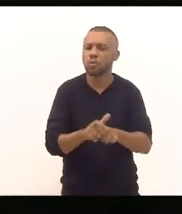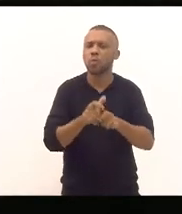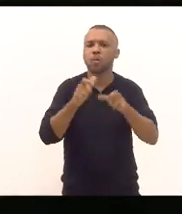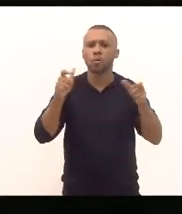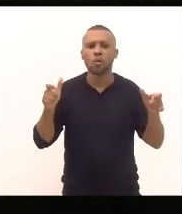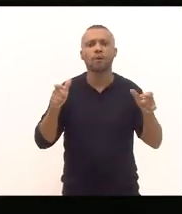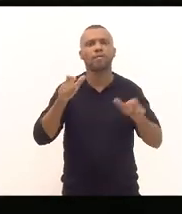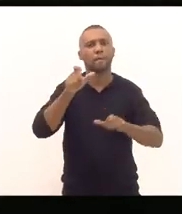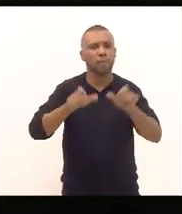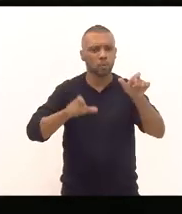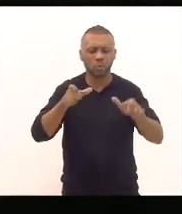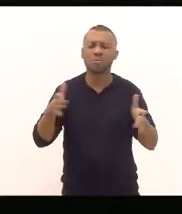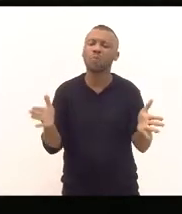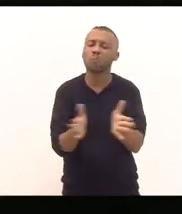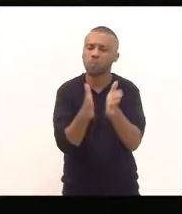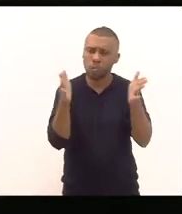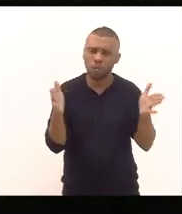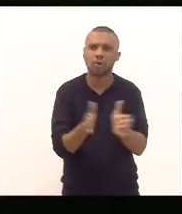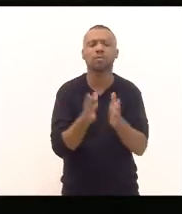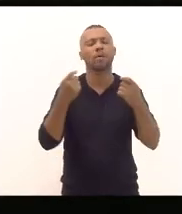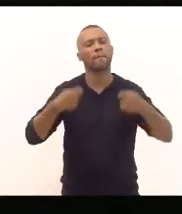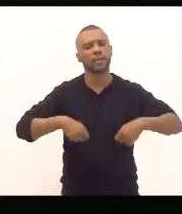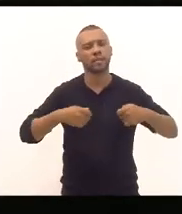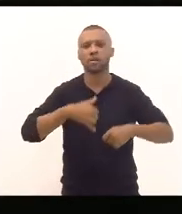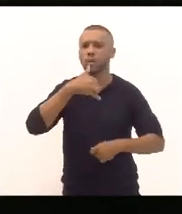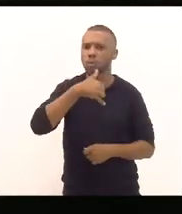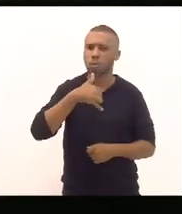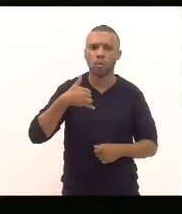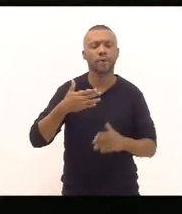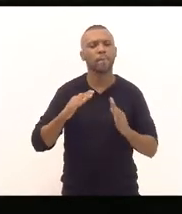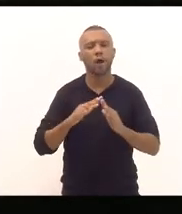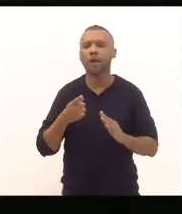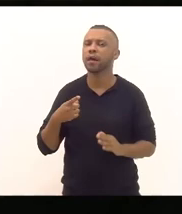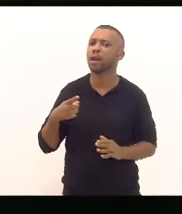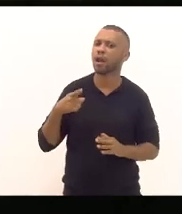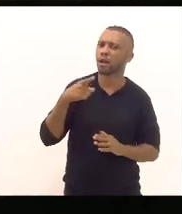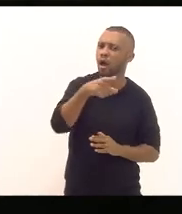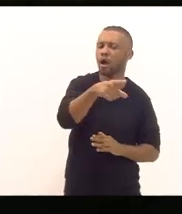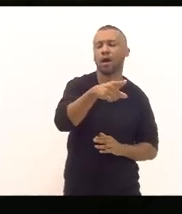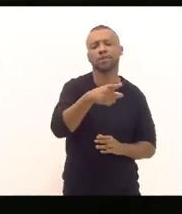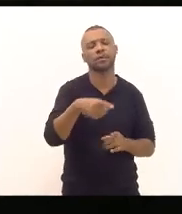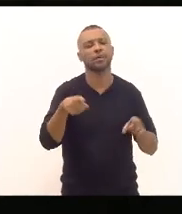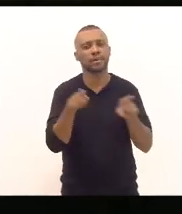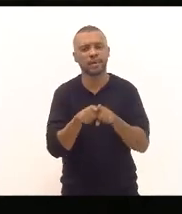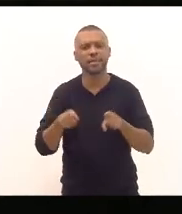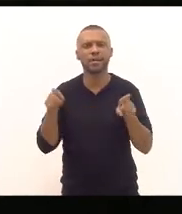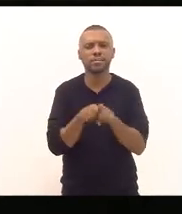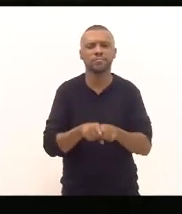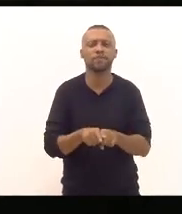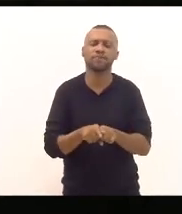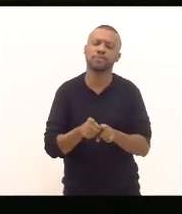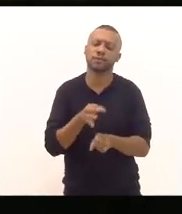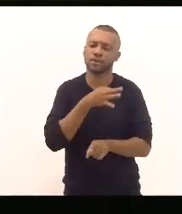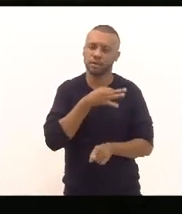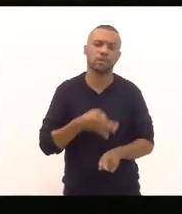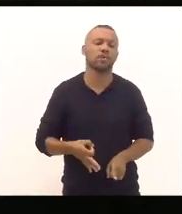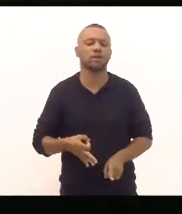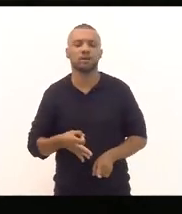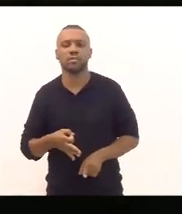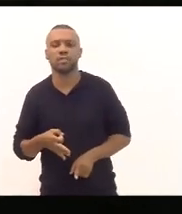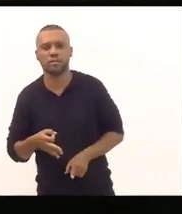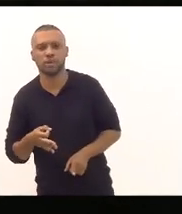número de pessoas que estão na necessidade do dia a dia que mora em nas periferias e ao mesmo tempo de aju dar dignidade ao ser humano